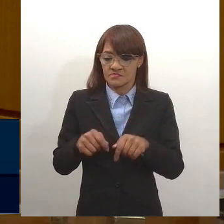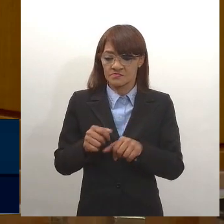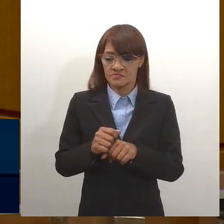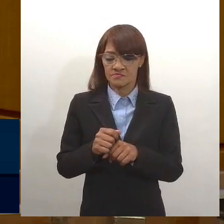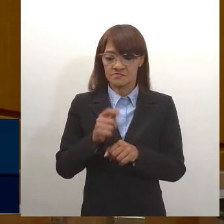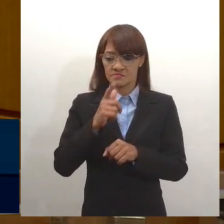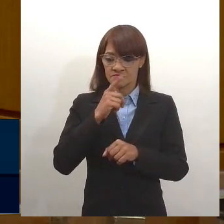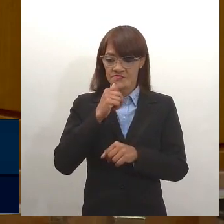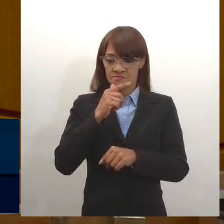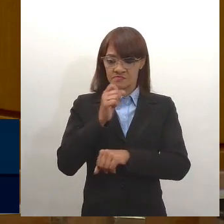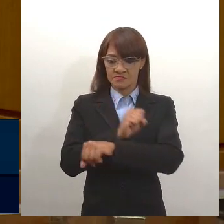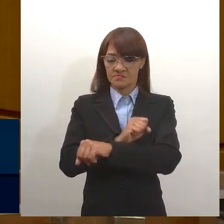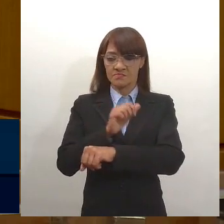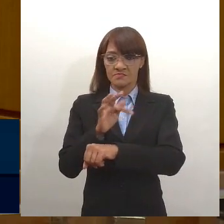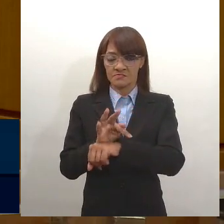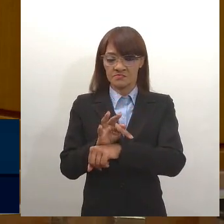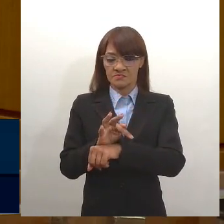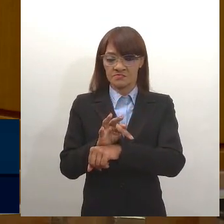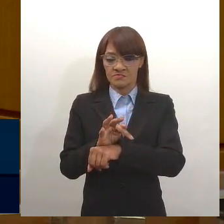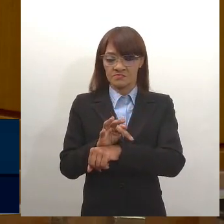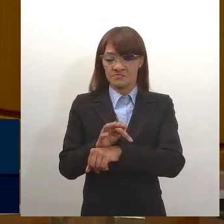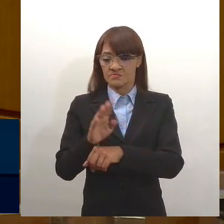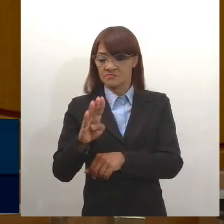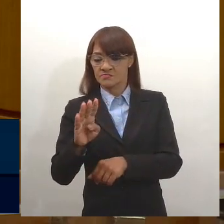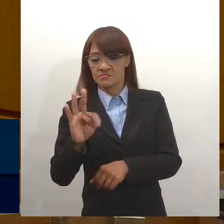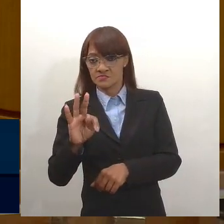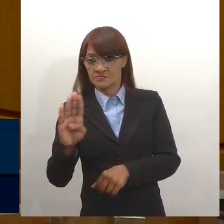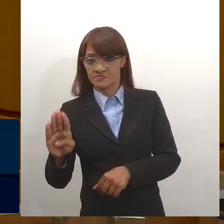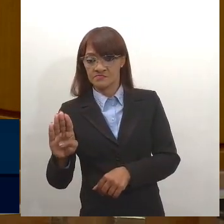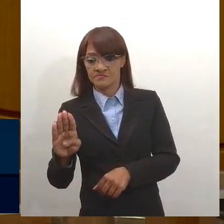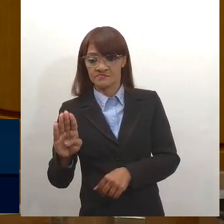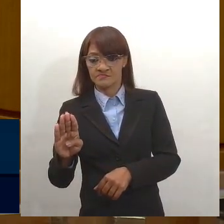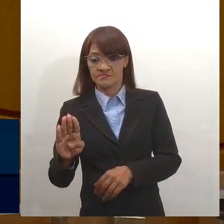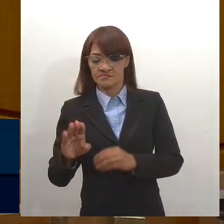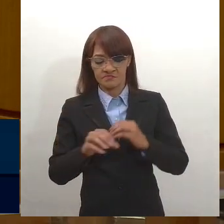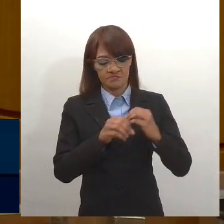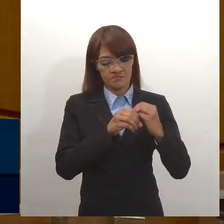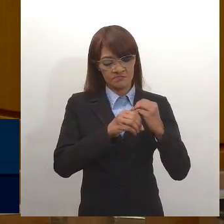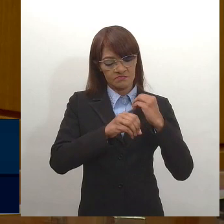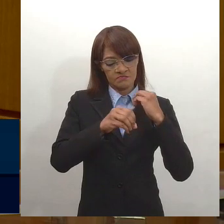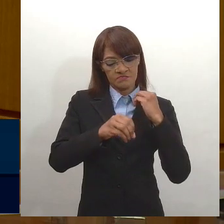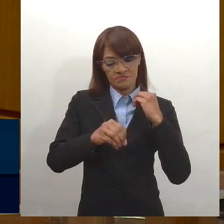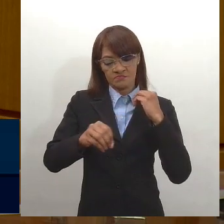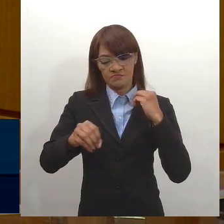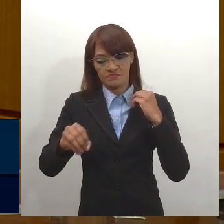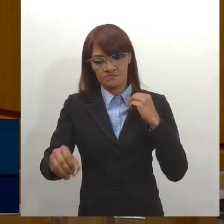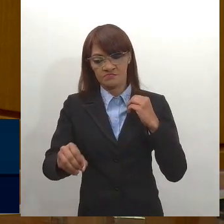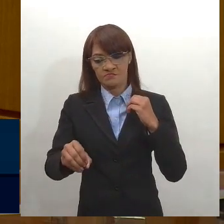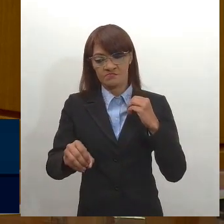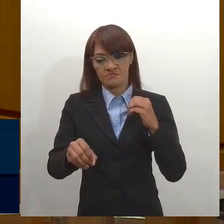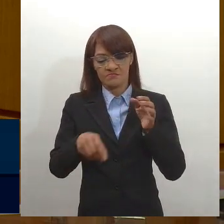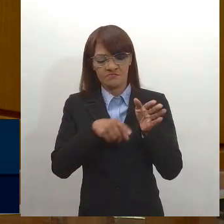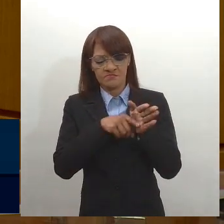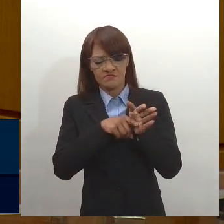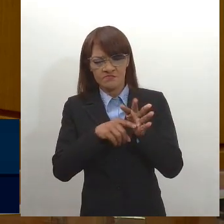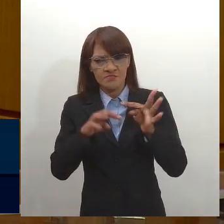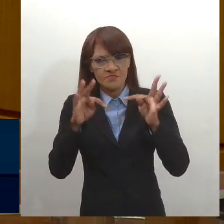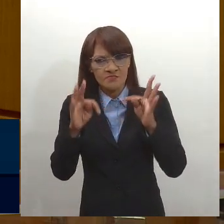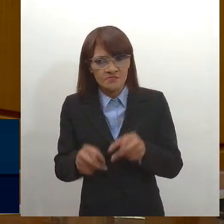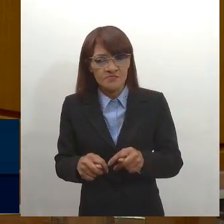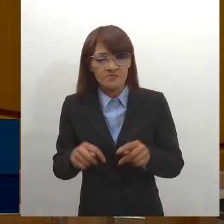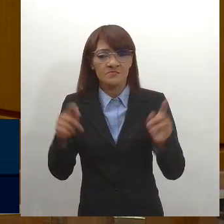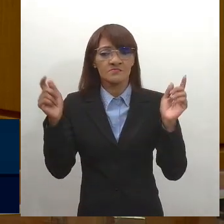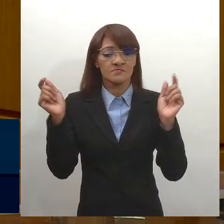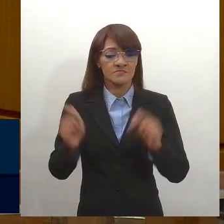Tobias Barreto, depois de feito topografia e todos os estudos, é possível, porque nós estamos aí a